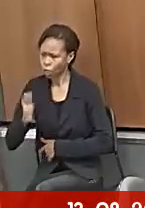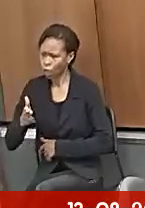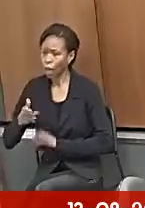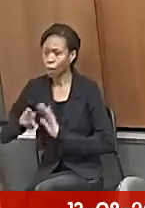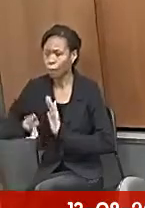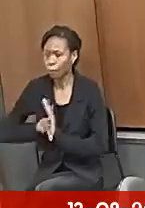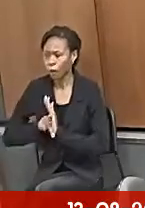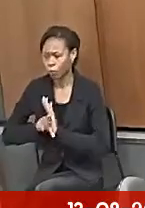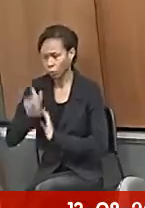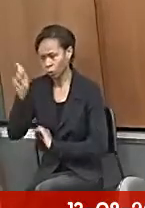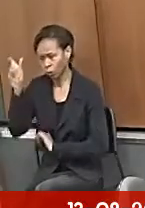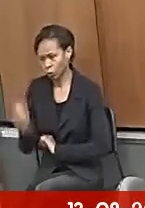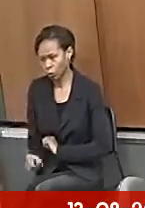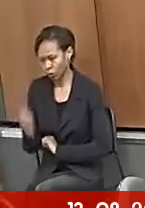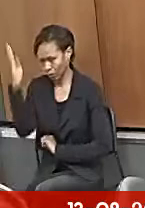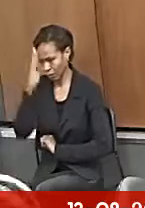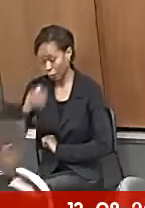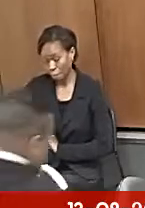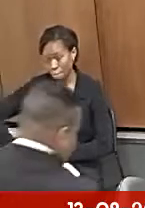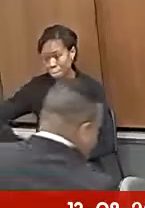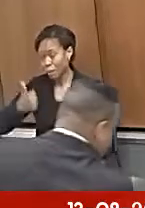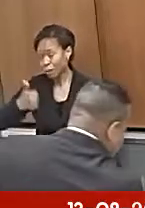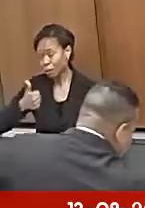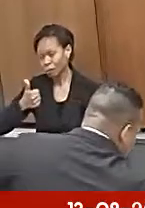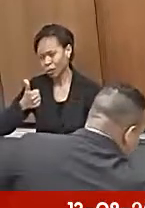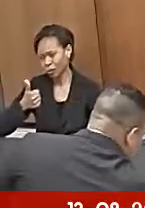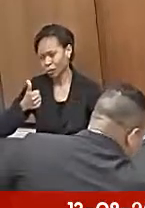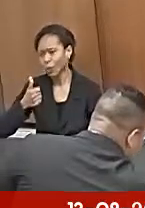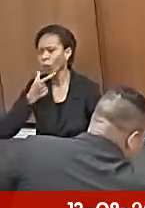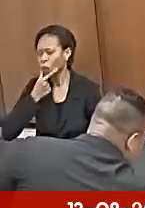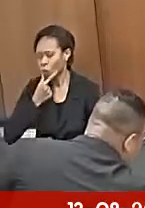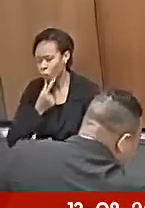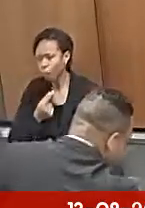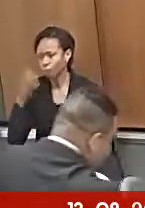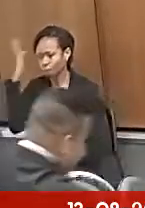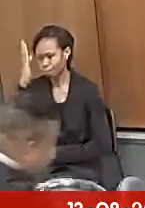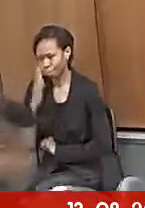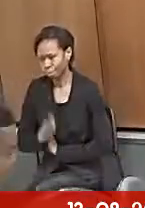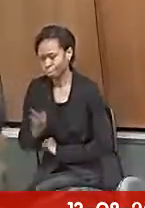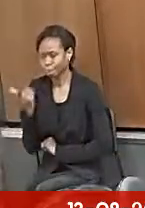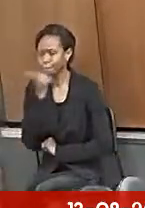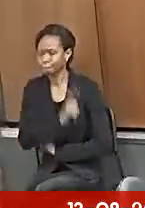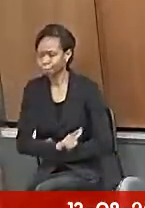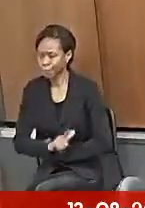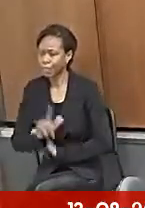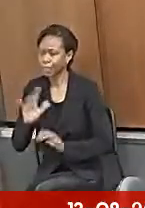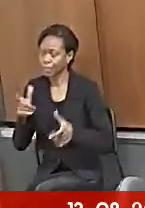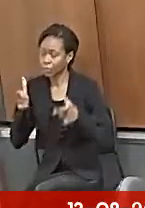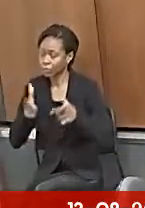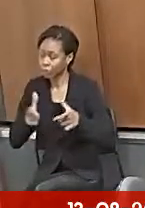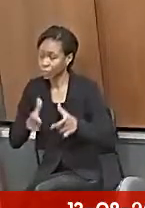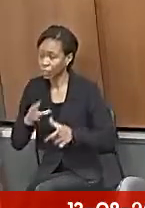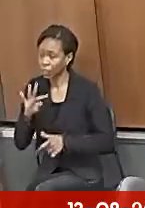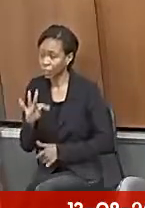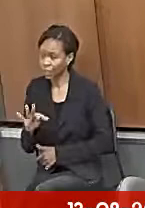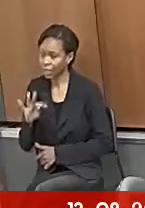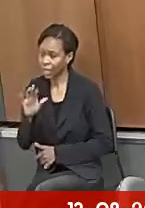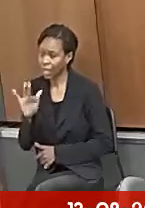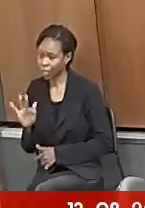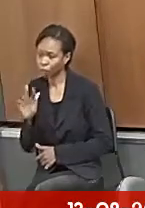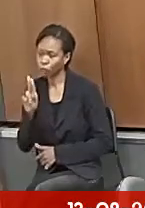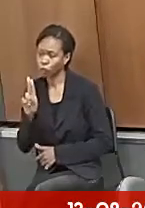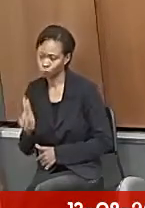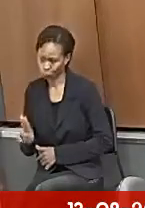brasileiro primeiro brasileiro a vencer o torneio da categoria itf 11 do suíço op está